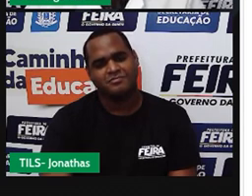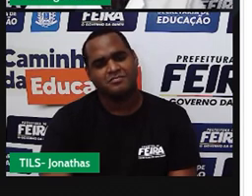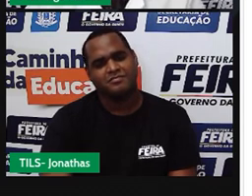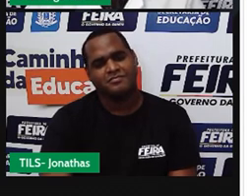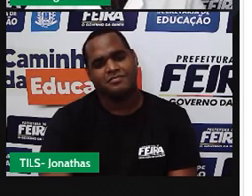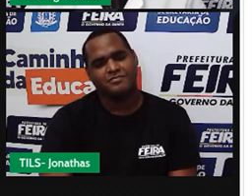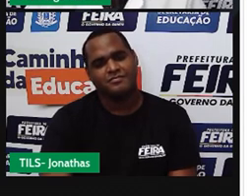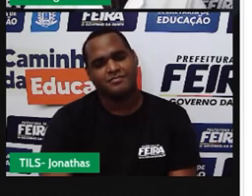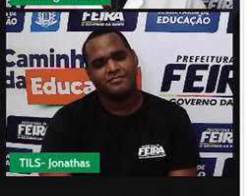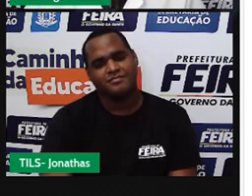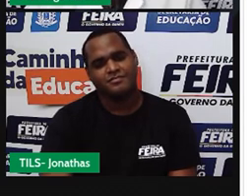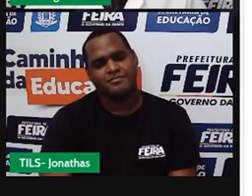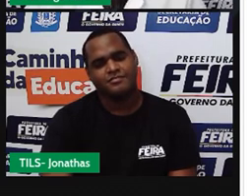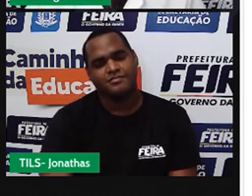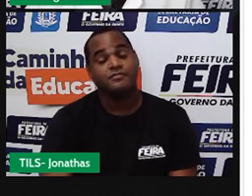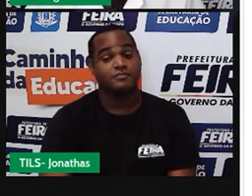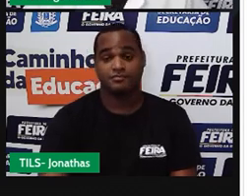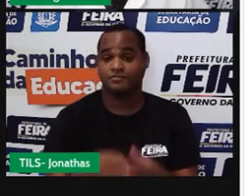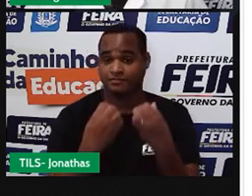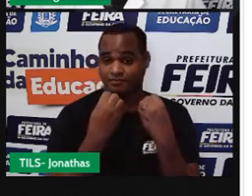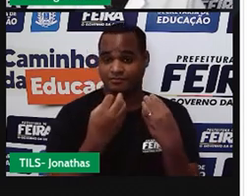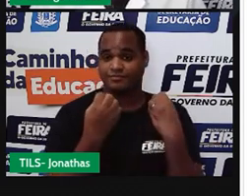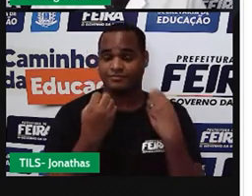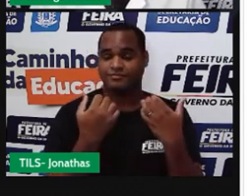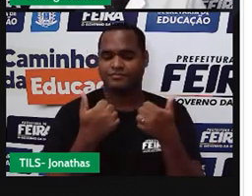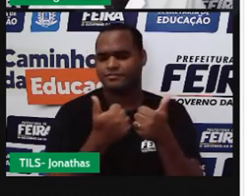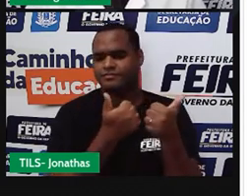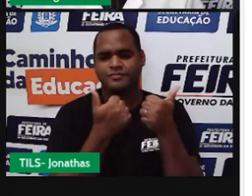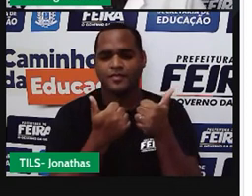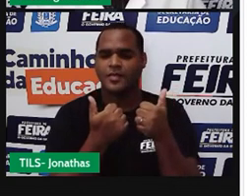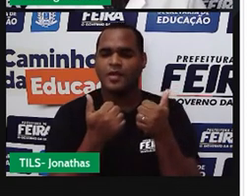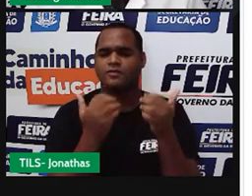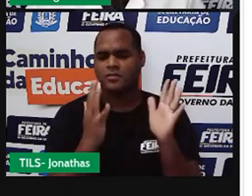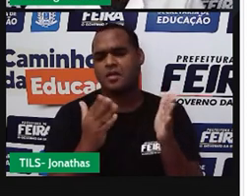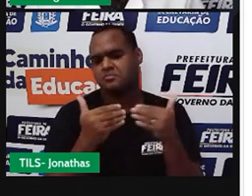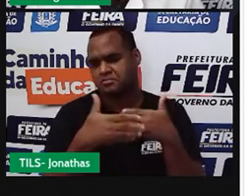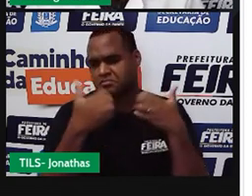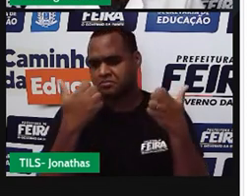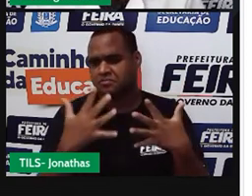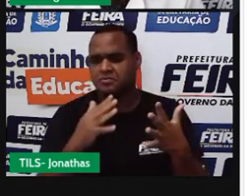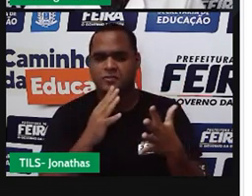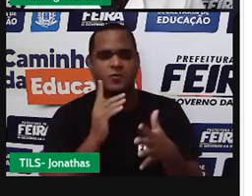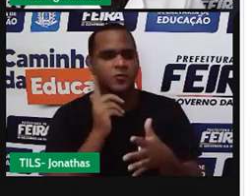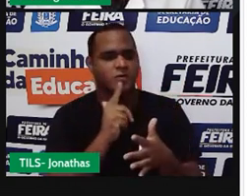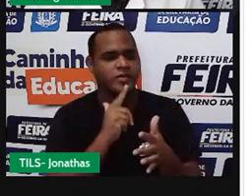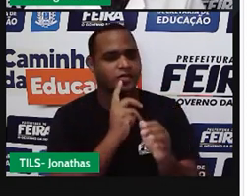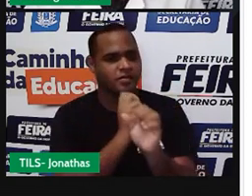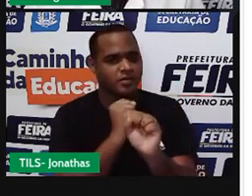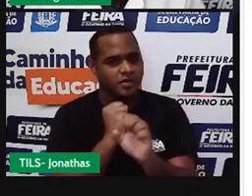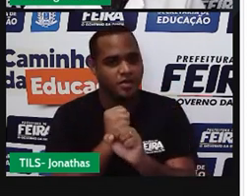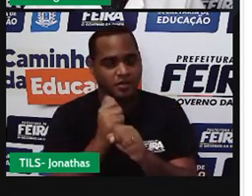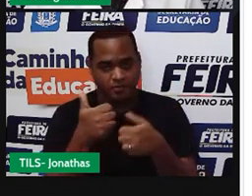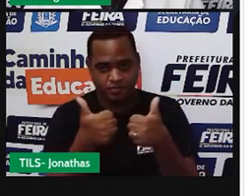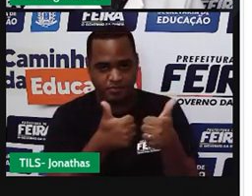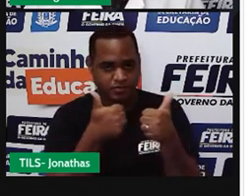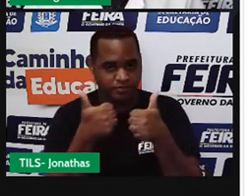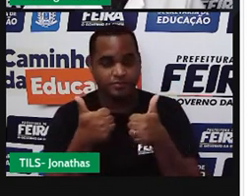Tá bom eu acho que até aqui Você já conseguiu fazer esse cálculo tá a